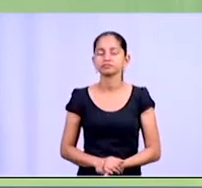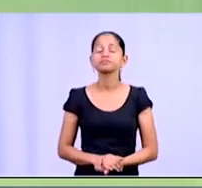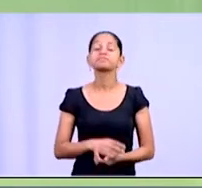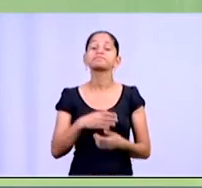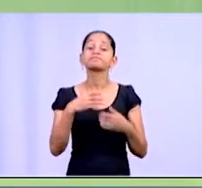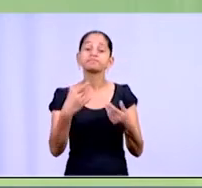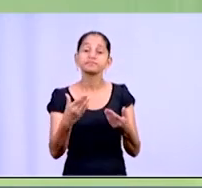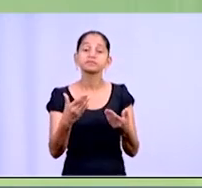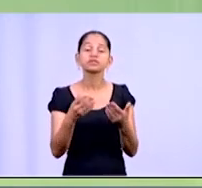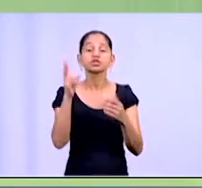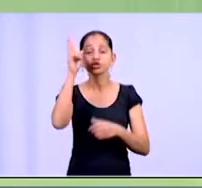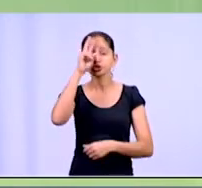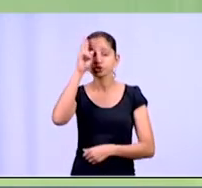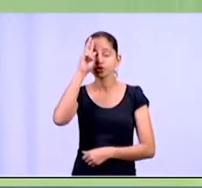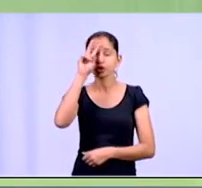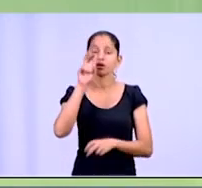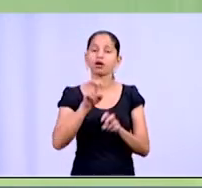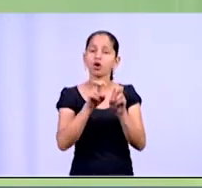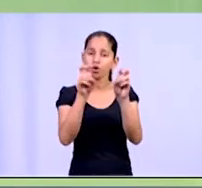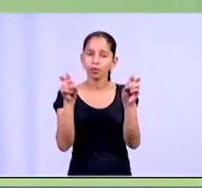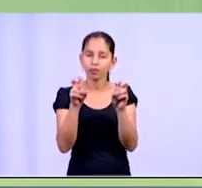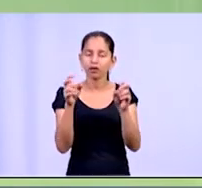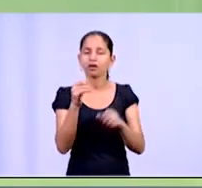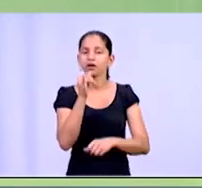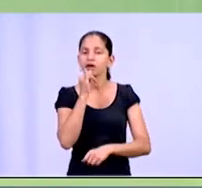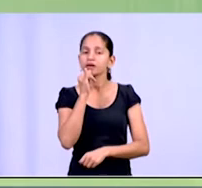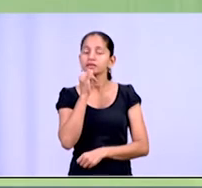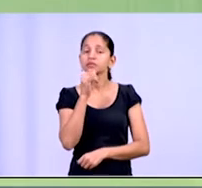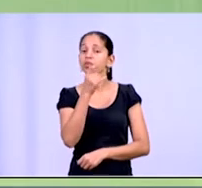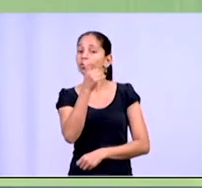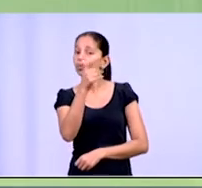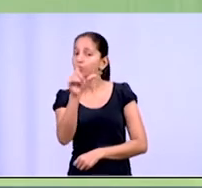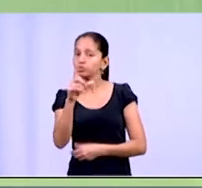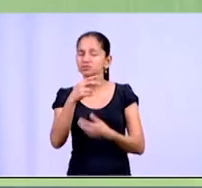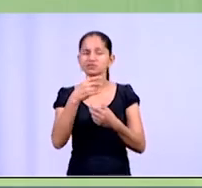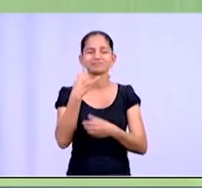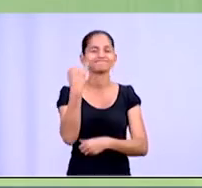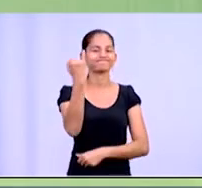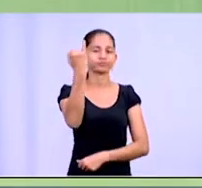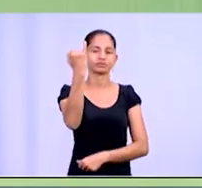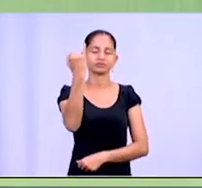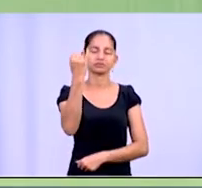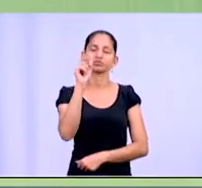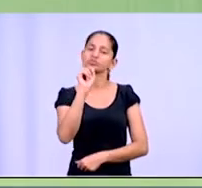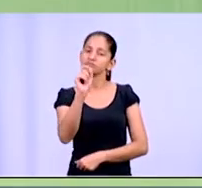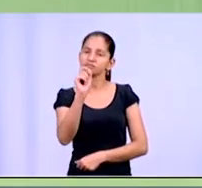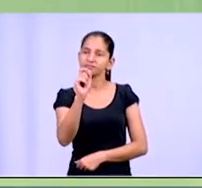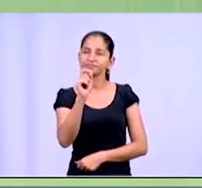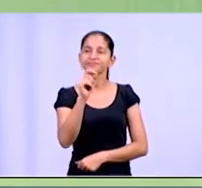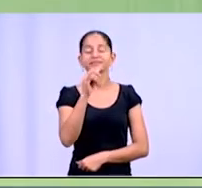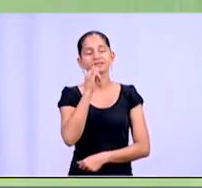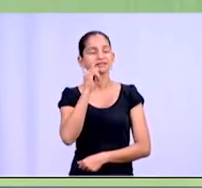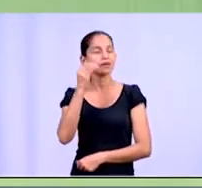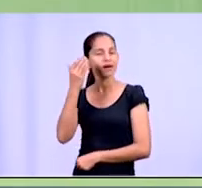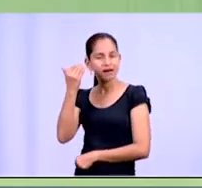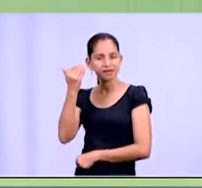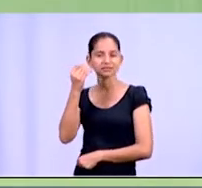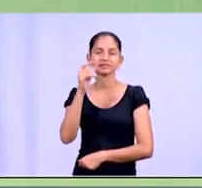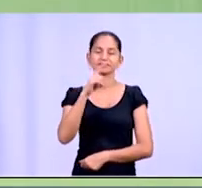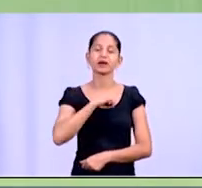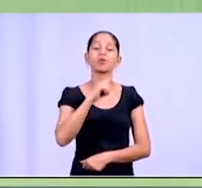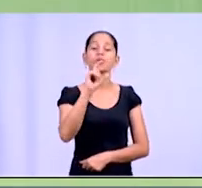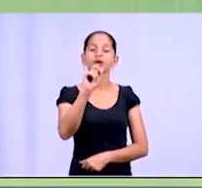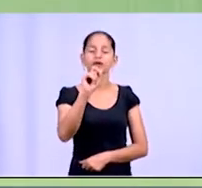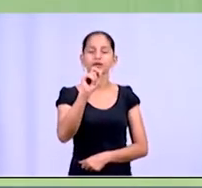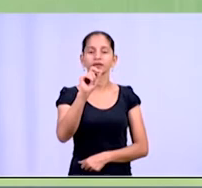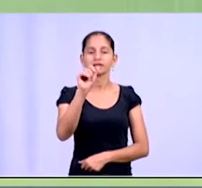Na história da computação, gente, tem um outro elemento muito importante nessa história, que é o Altera 8800.